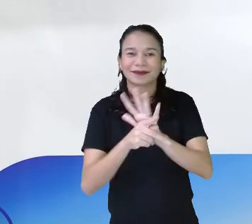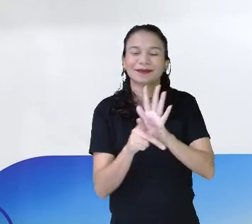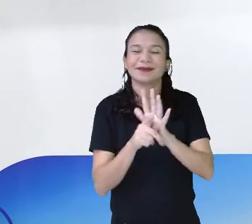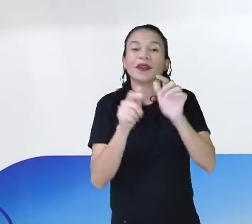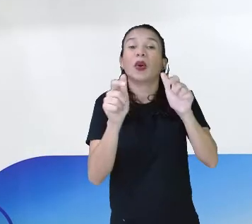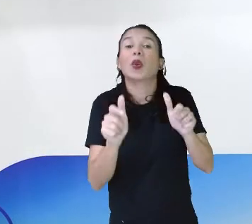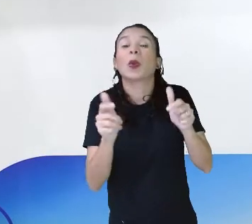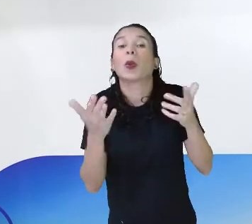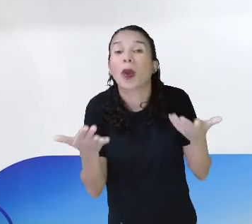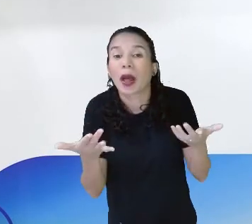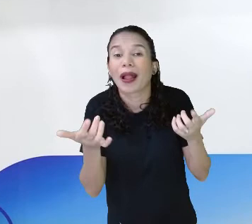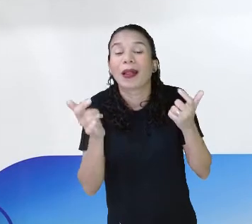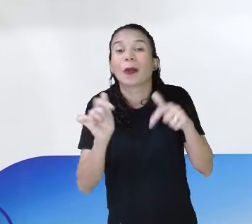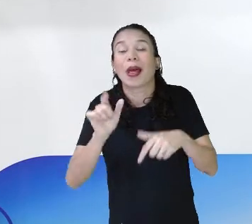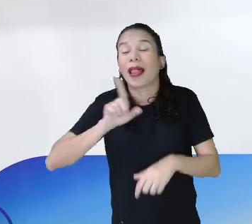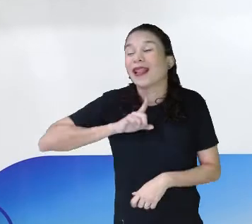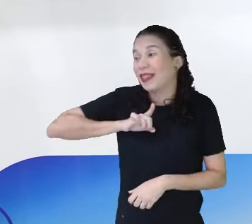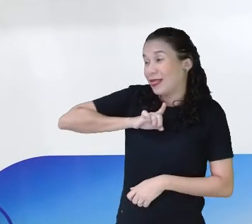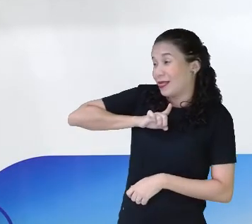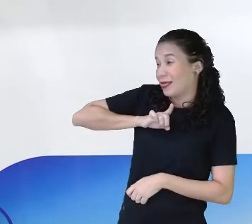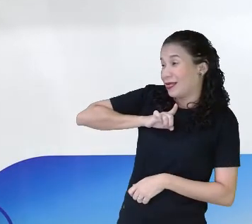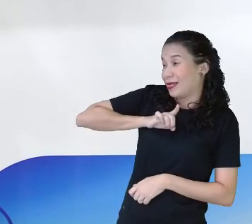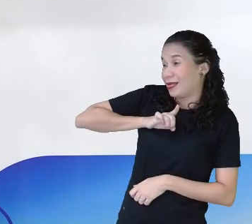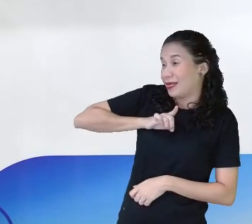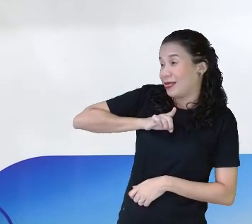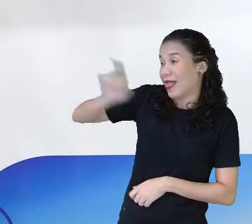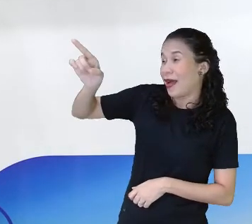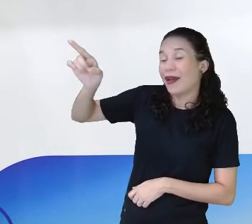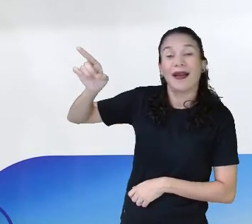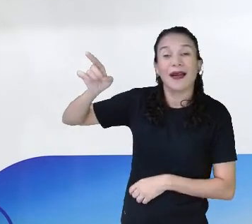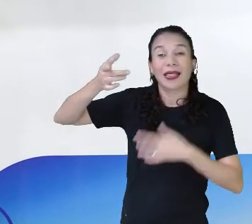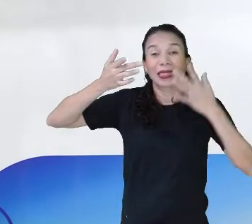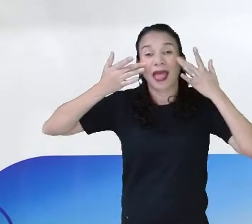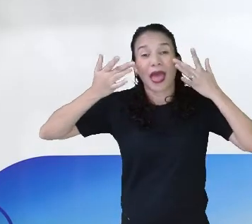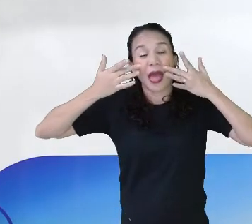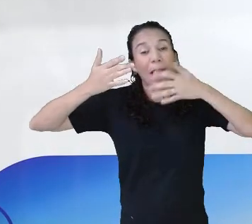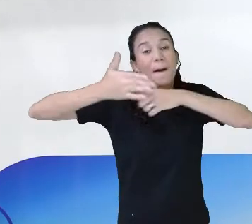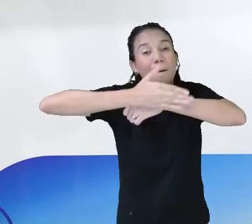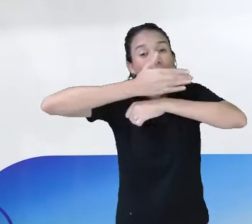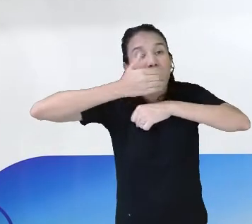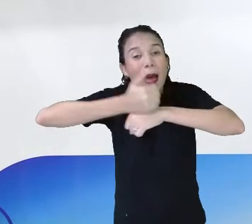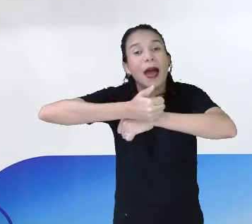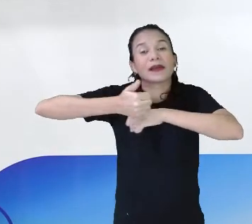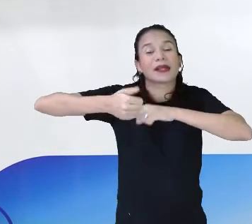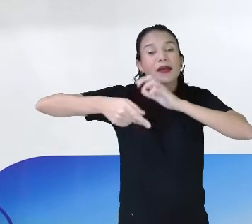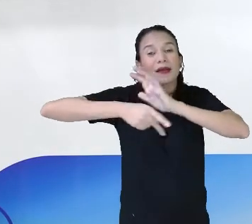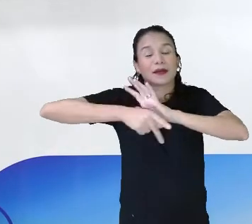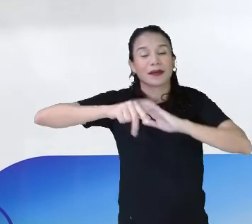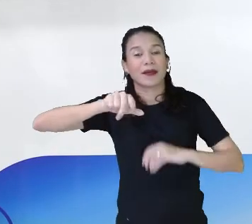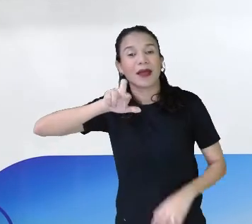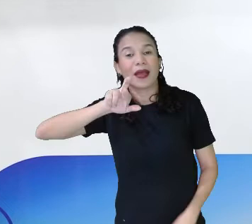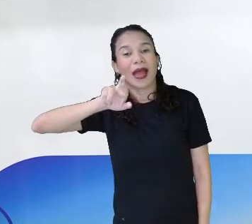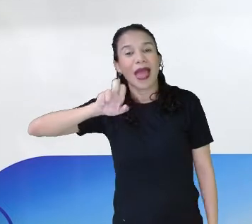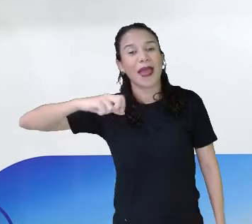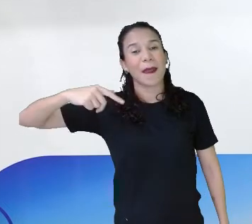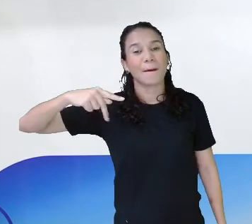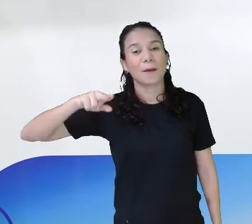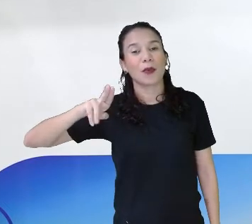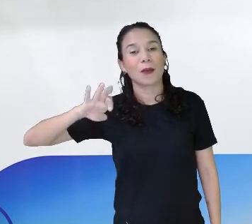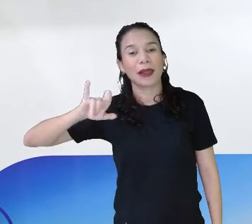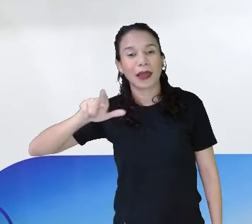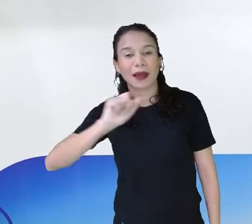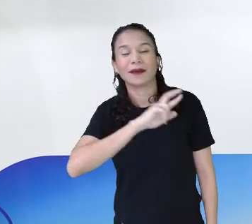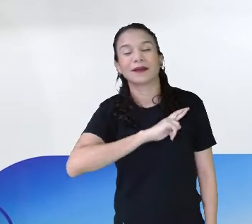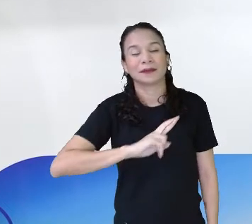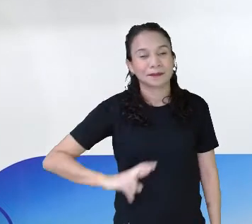aonde? Aonde? Lá no teatro, né? Na Praça da República, no Palácio do Governo. Então, o caminho é aquele